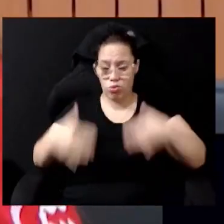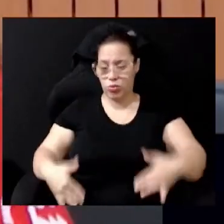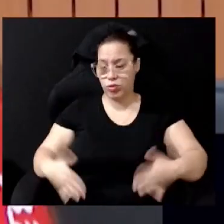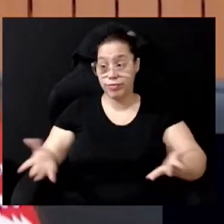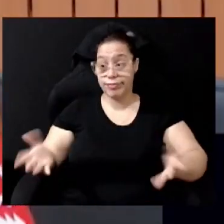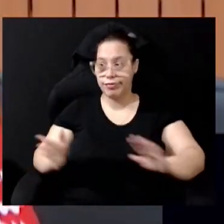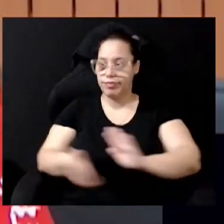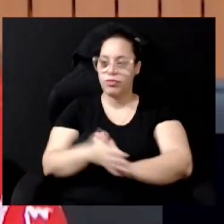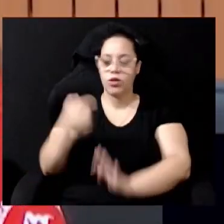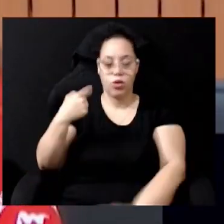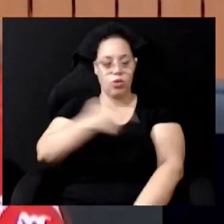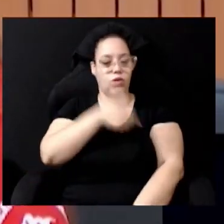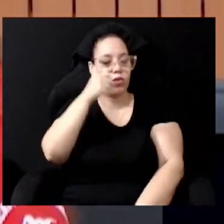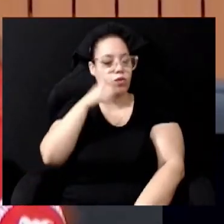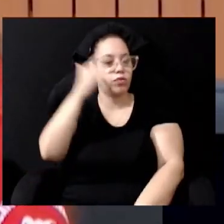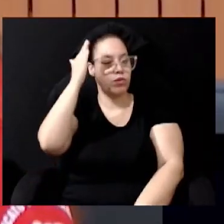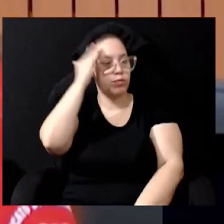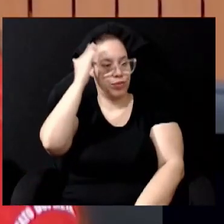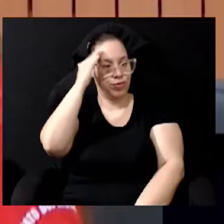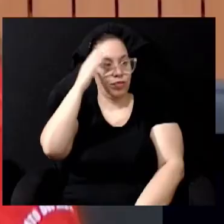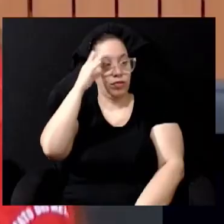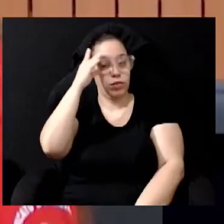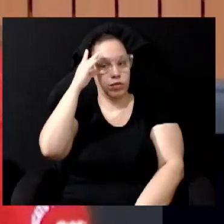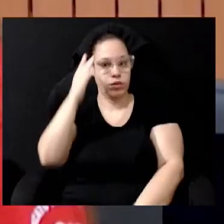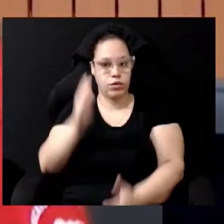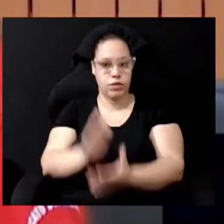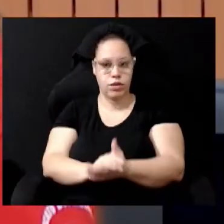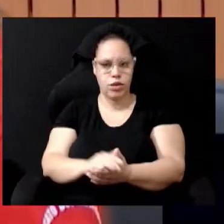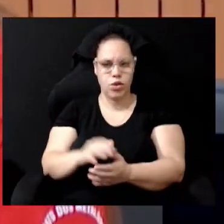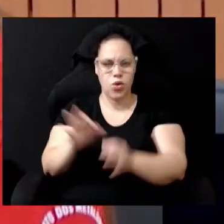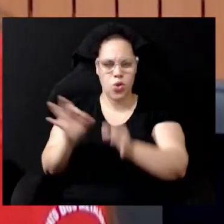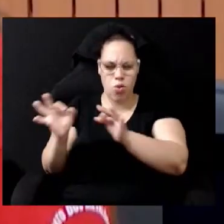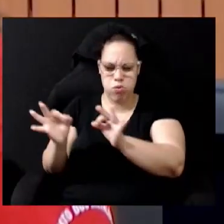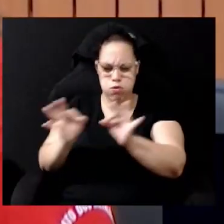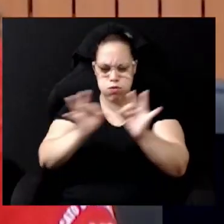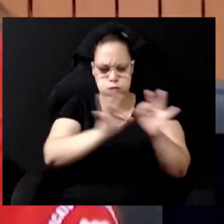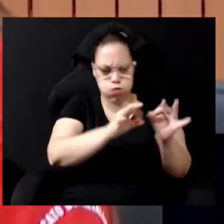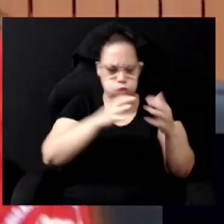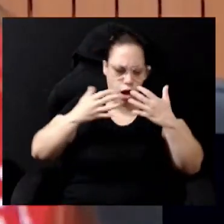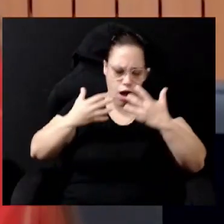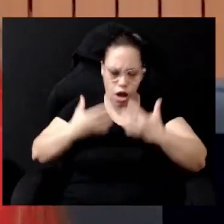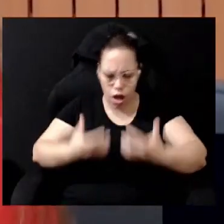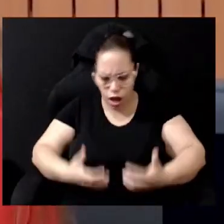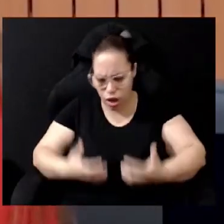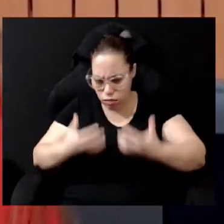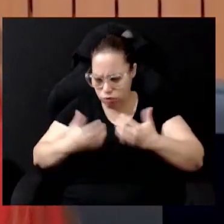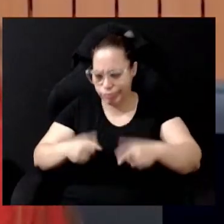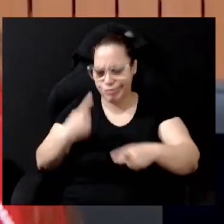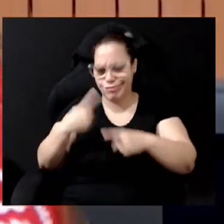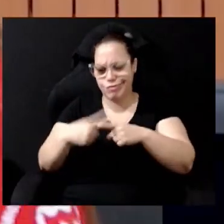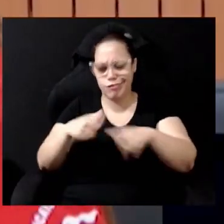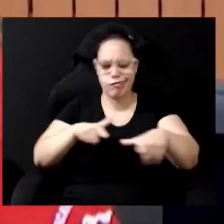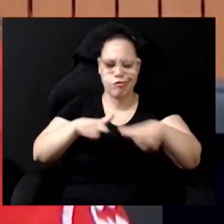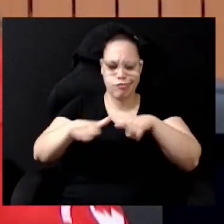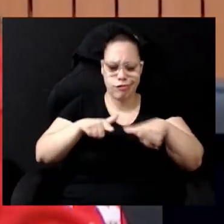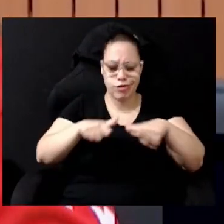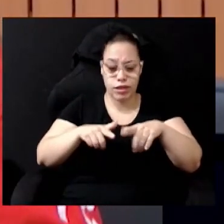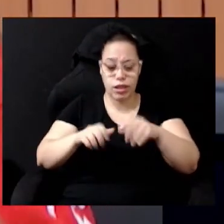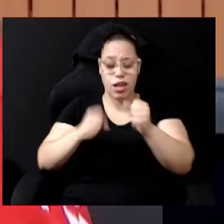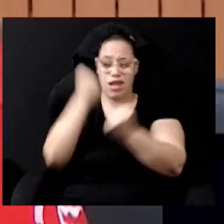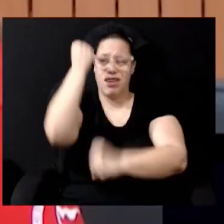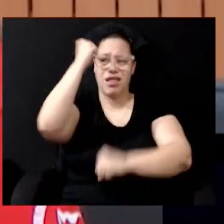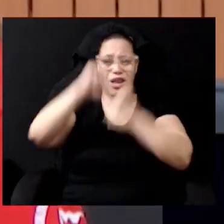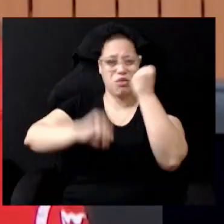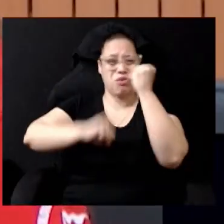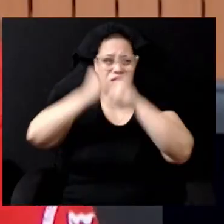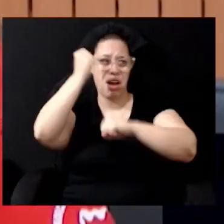mulheres, nós sabemos que nós temos uma rotina muito mais cansativa, porque nós trabalhamos nas fábricas, né, ou